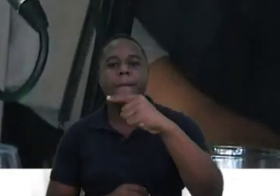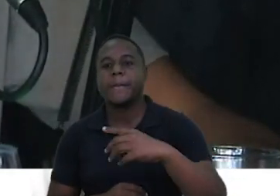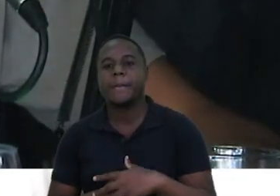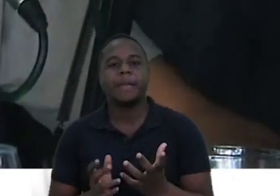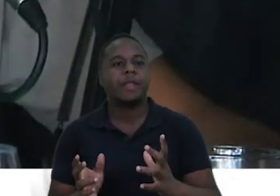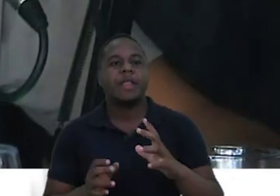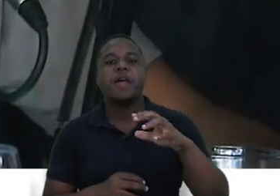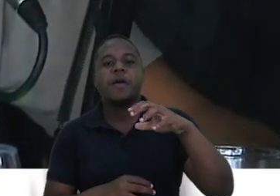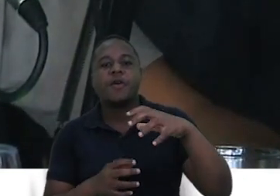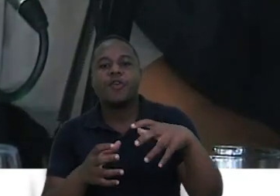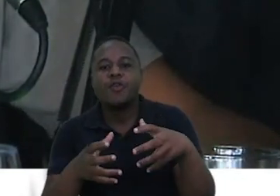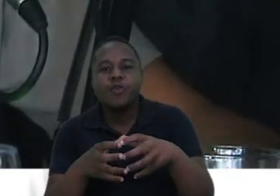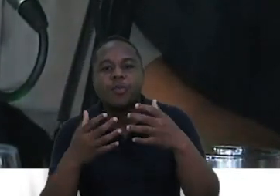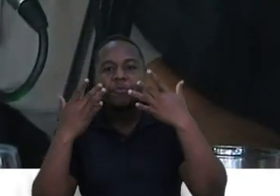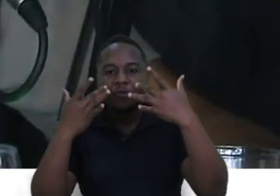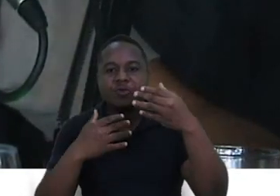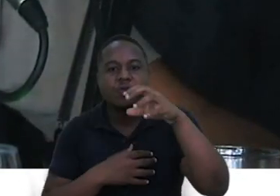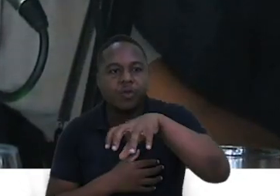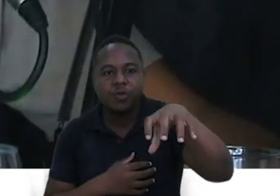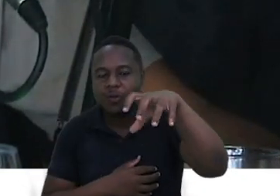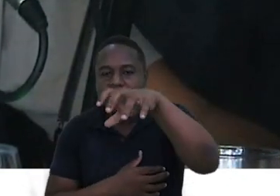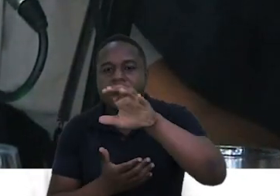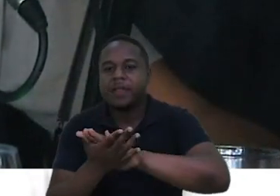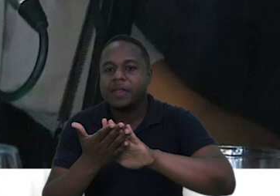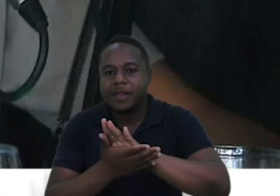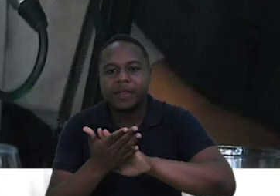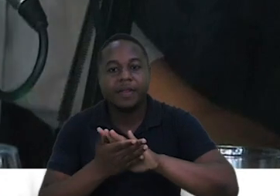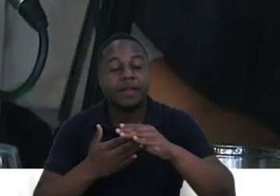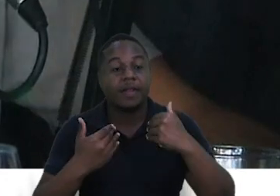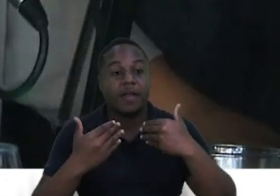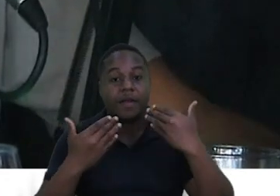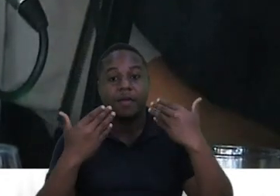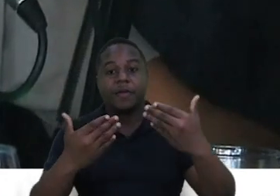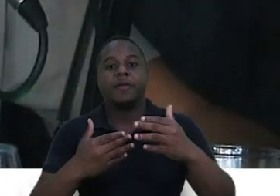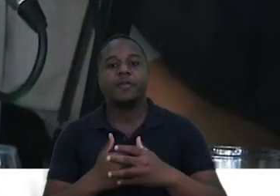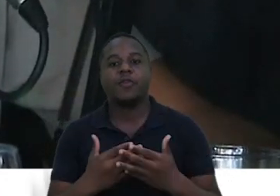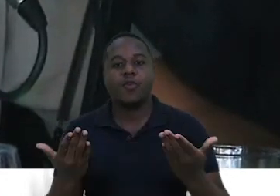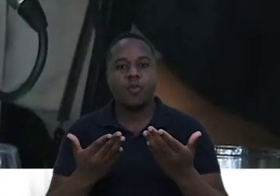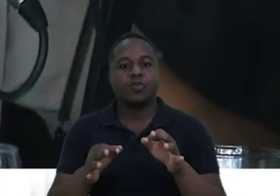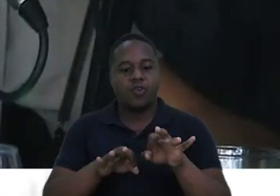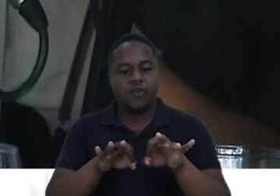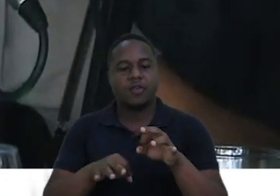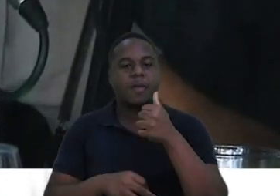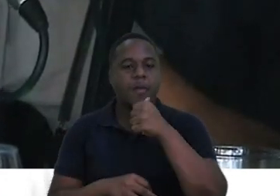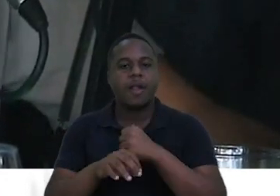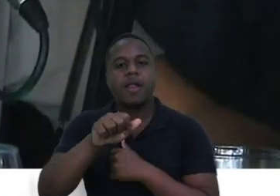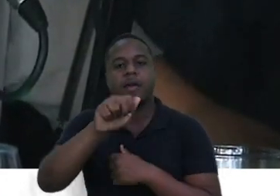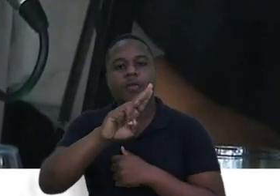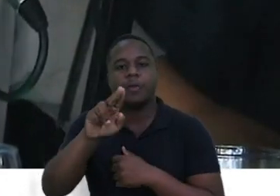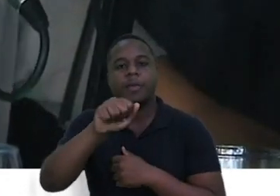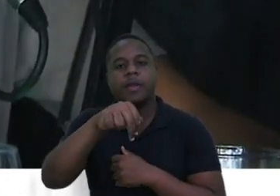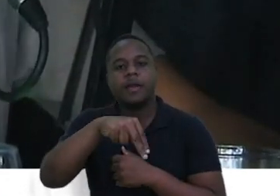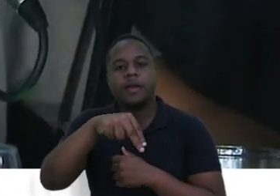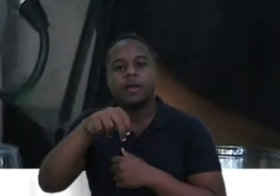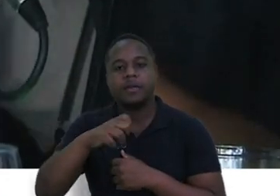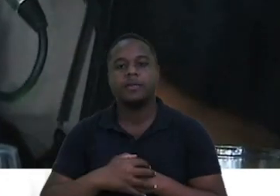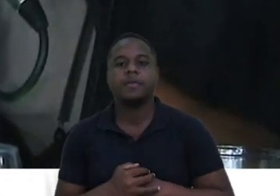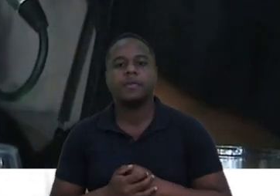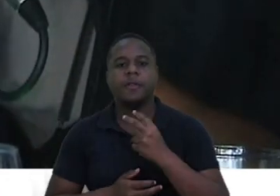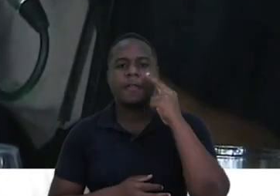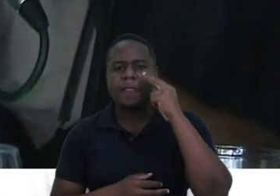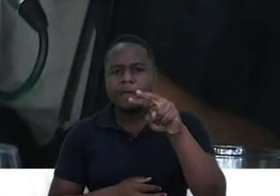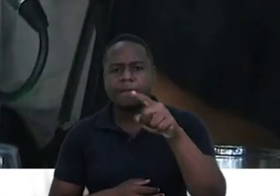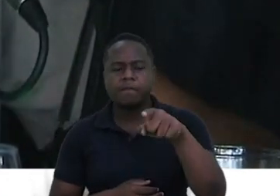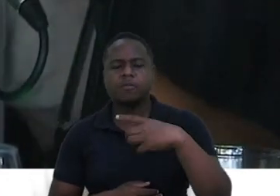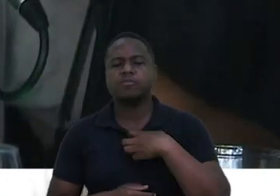turnê preparada, já foi outra surpresa também. A Yane, que é hoje a nossa organizadora, ela viu o potencial de